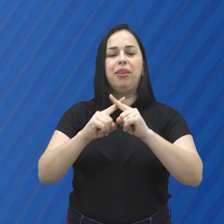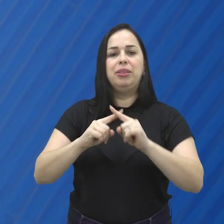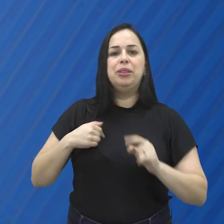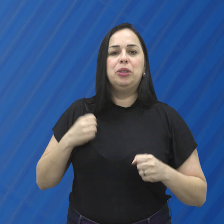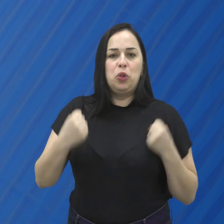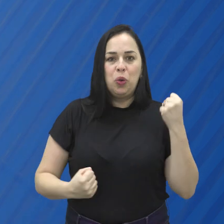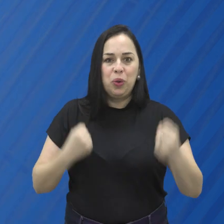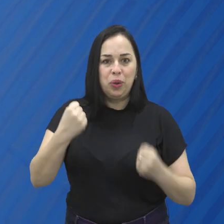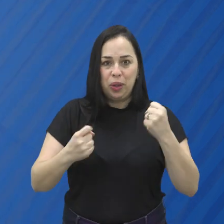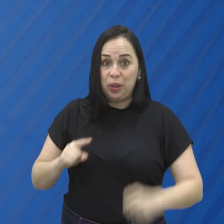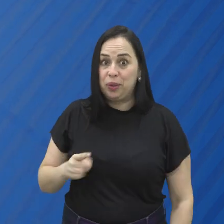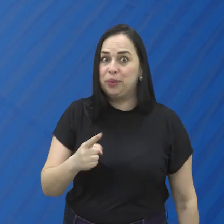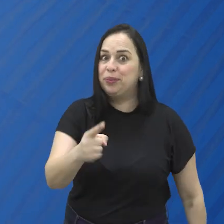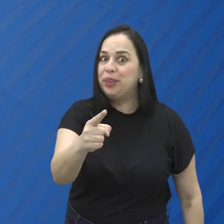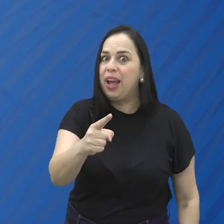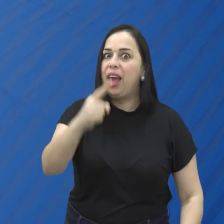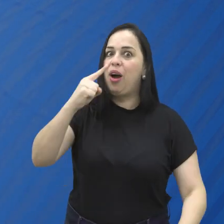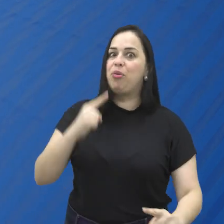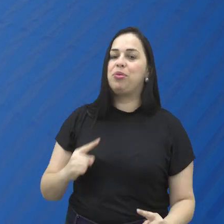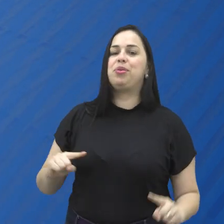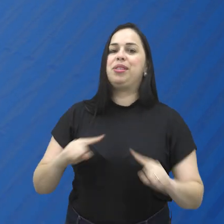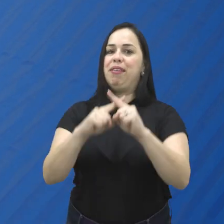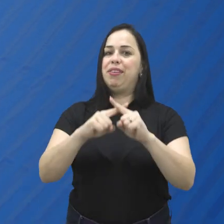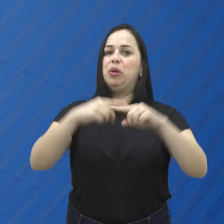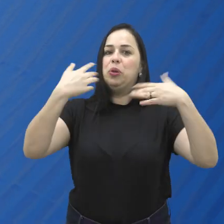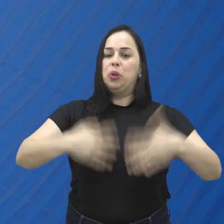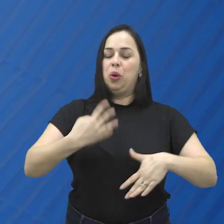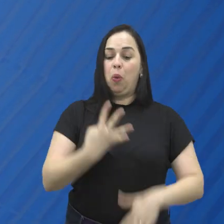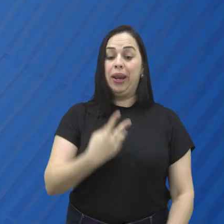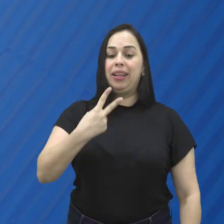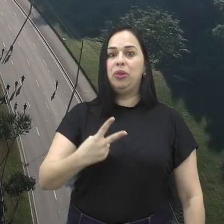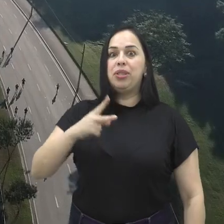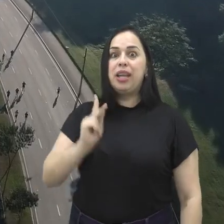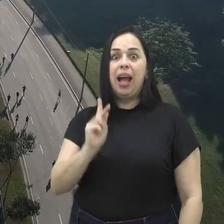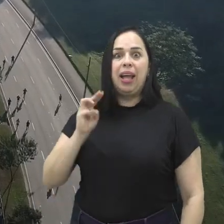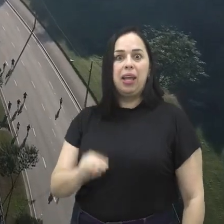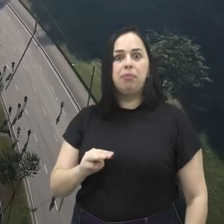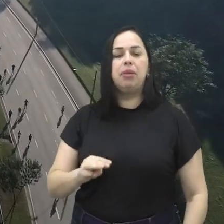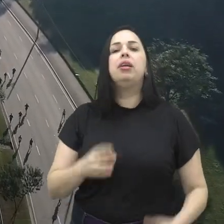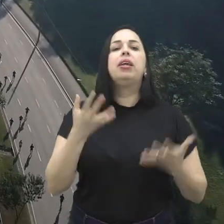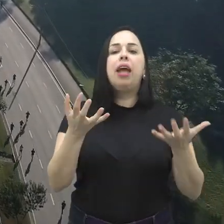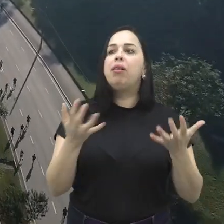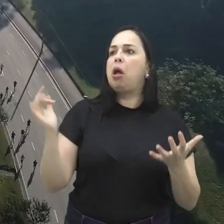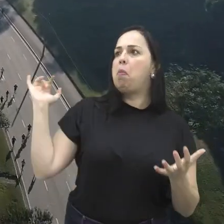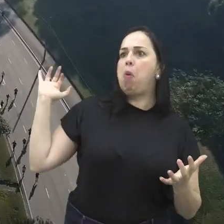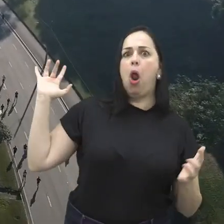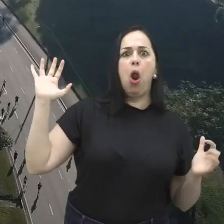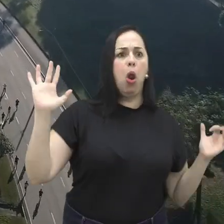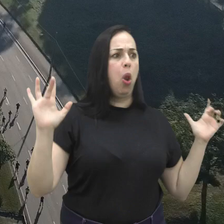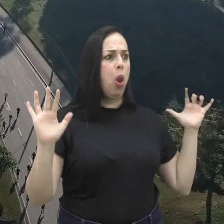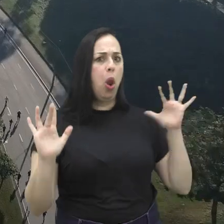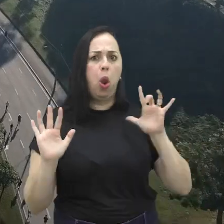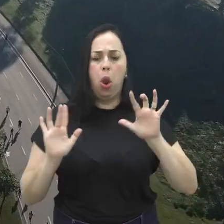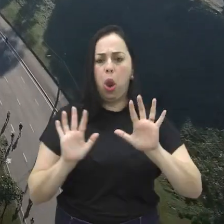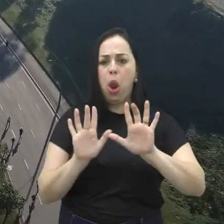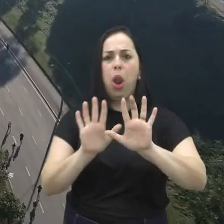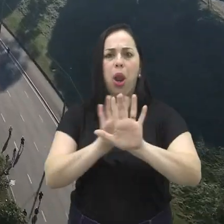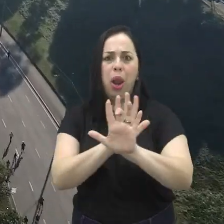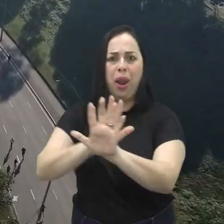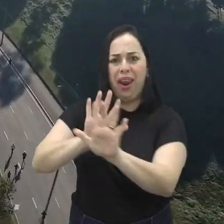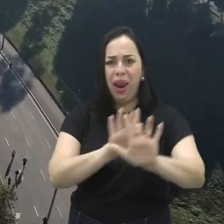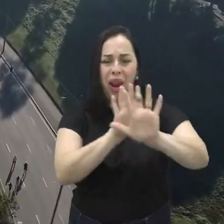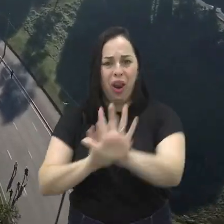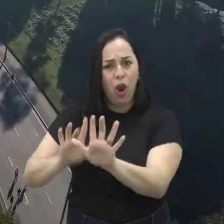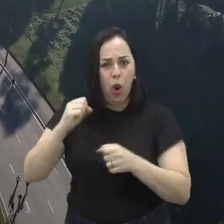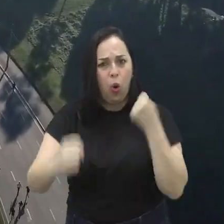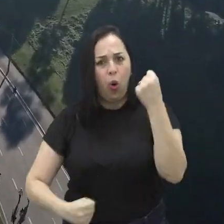oficial, um verdadeiro desafio. O percurso de 42 quilômetros pretende atrair atletas de diversas cidades e movimentar